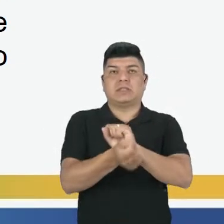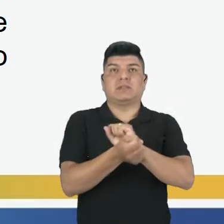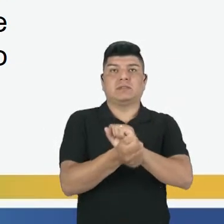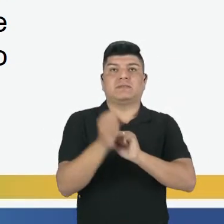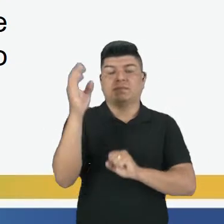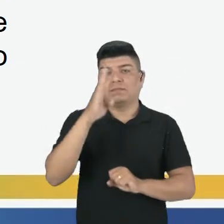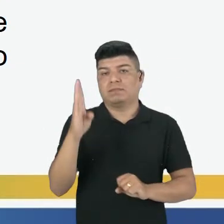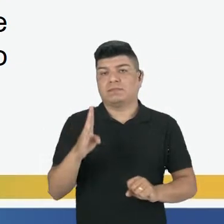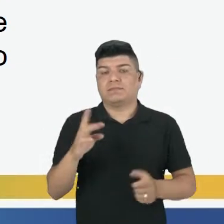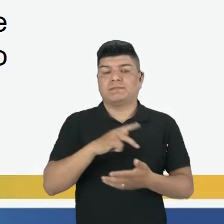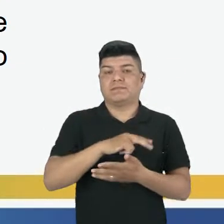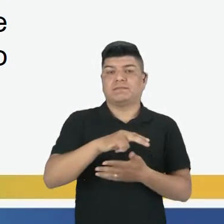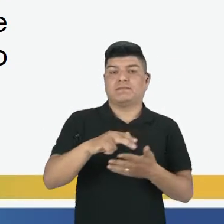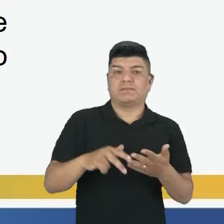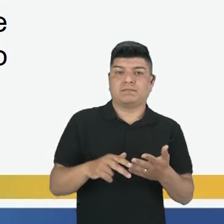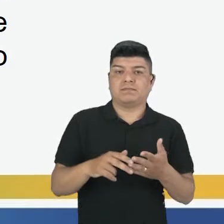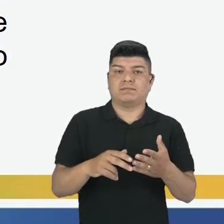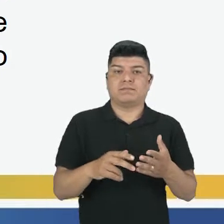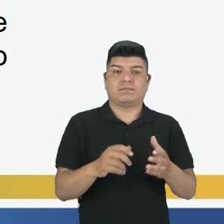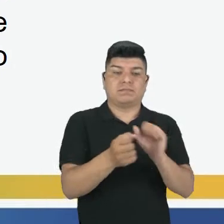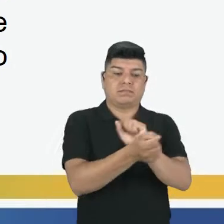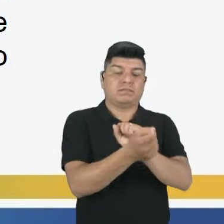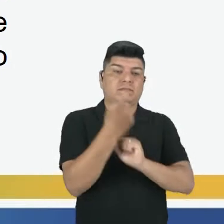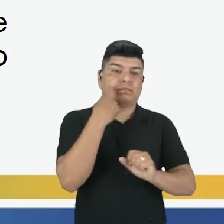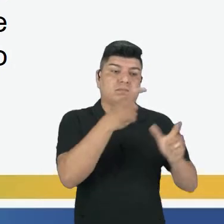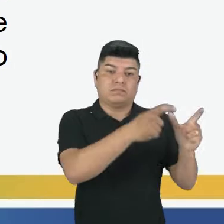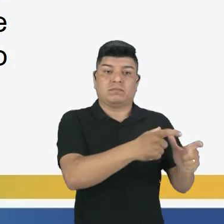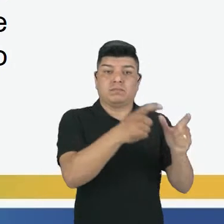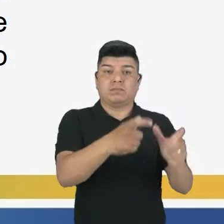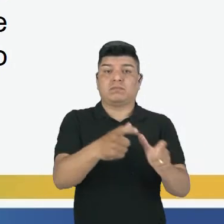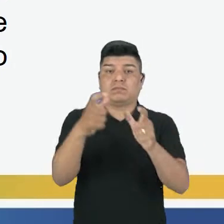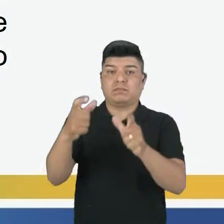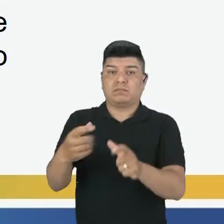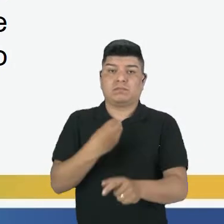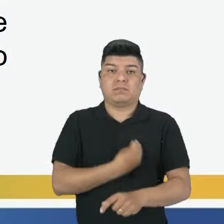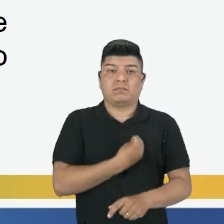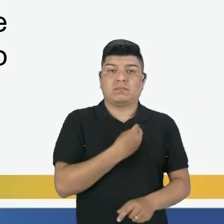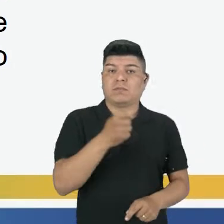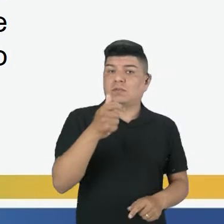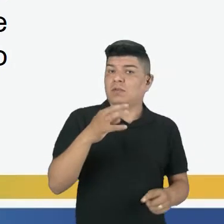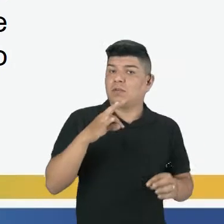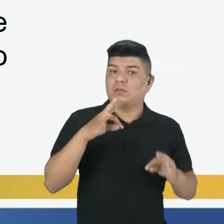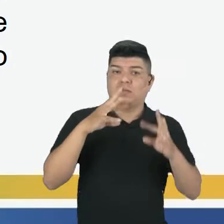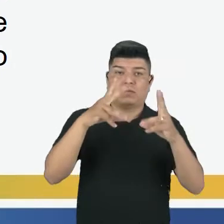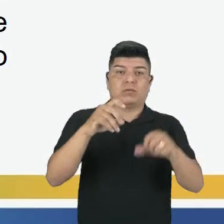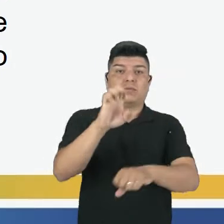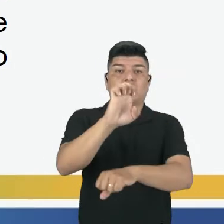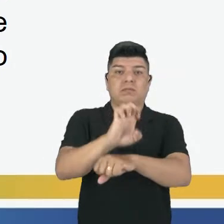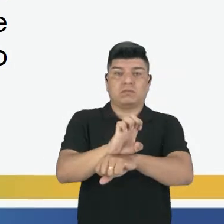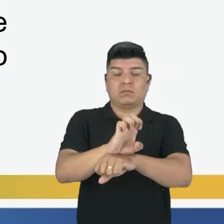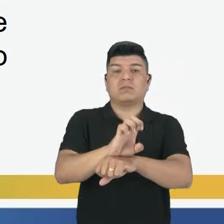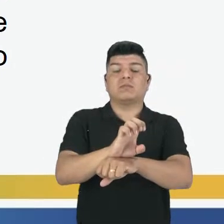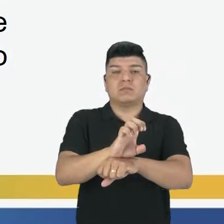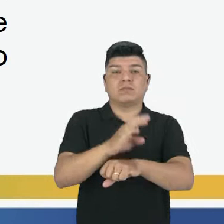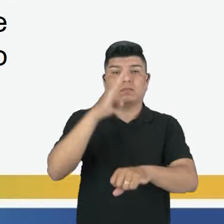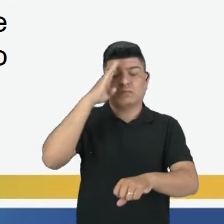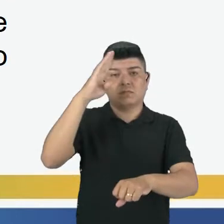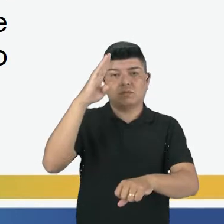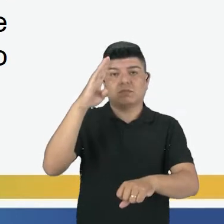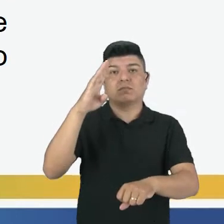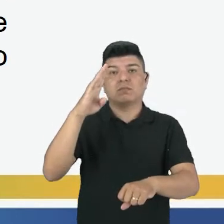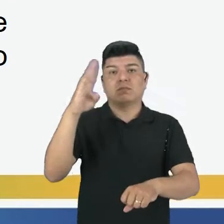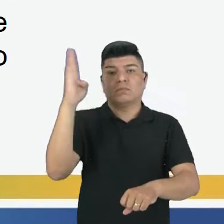o Brasil teve centenas de quilombos em seu território, que estiveram presentes em quase todos os estados. Dentre os principais